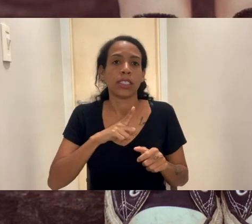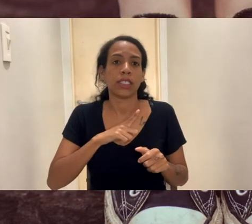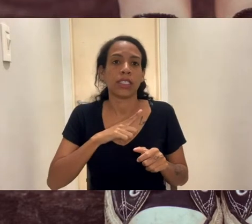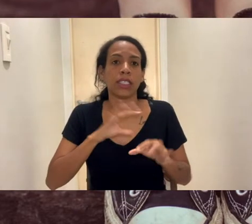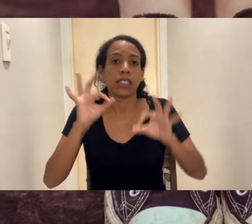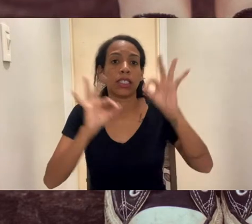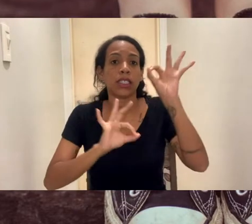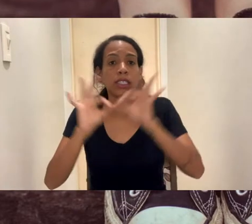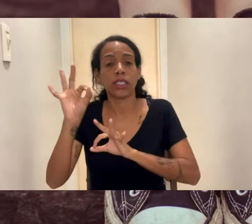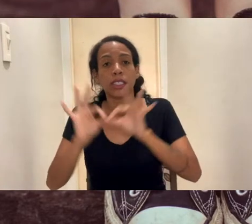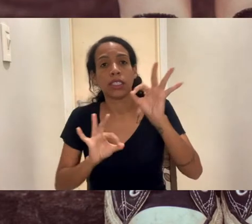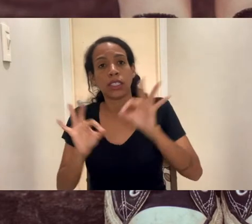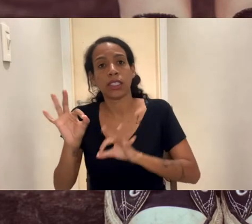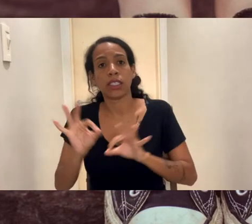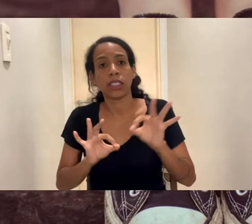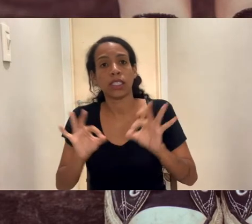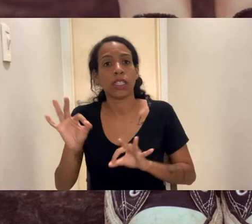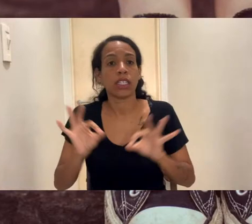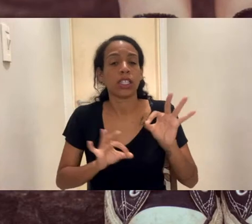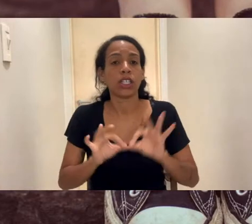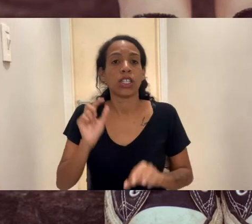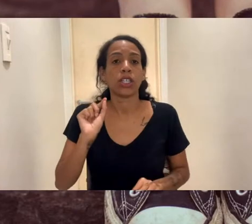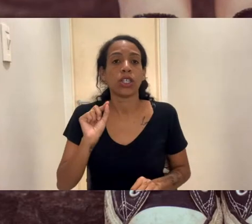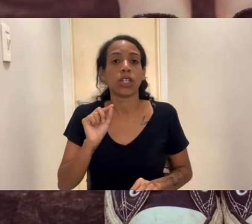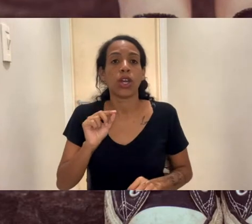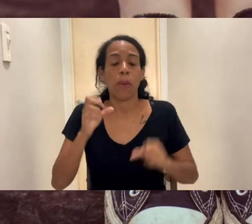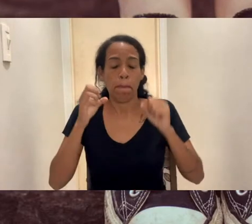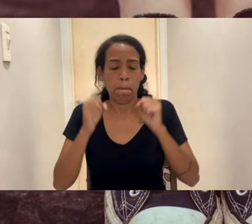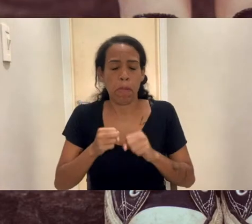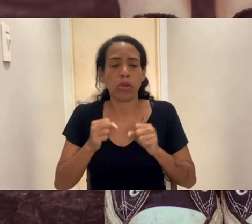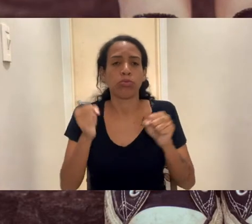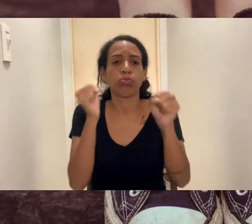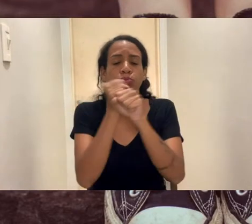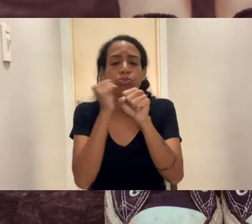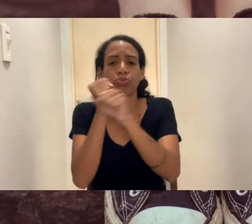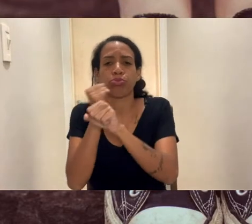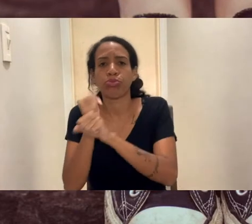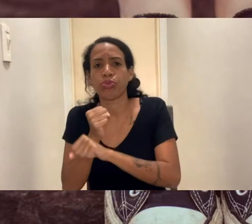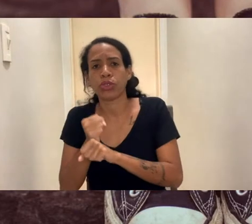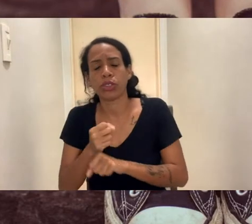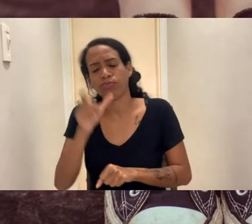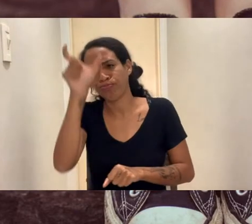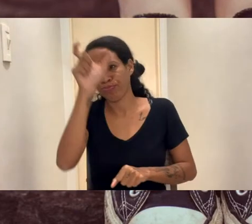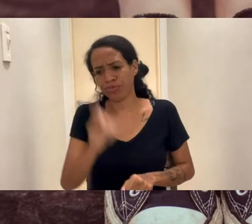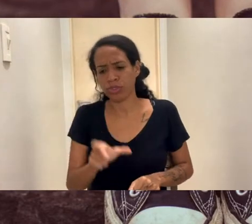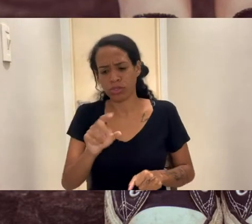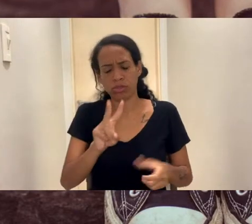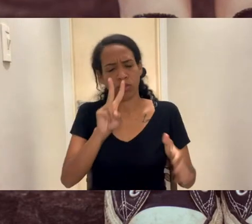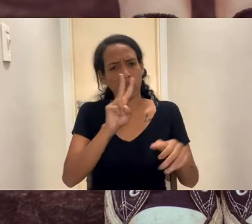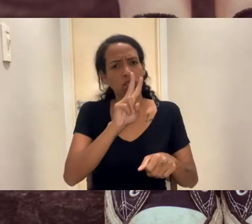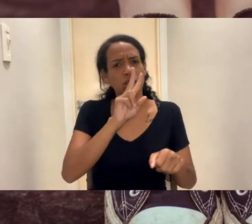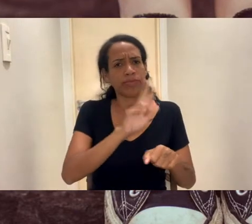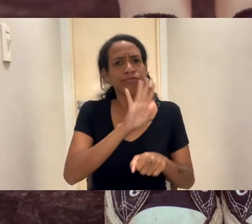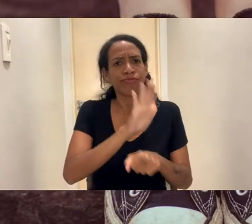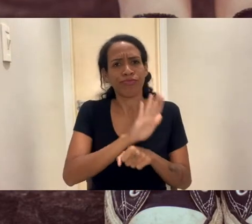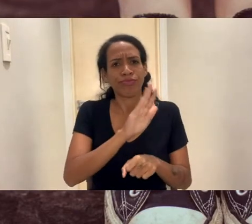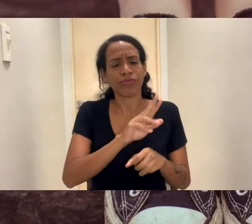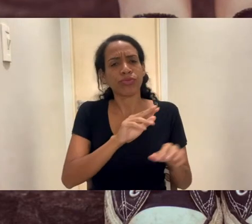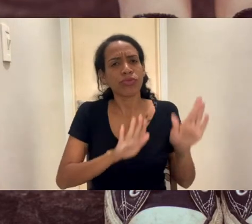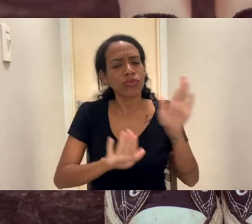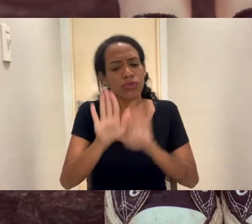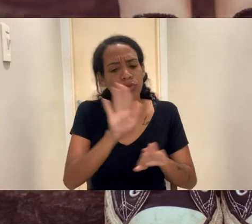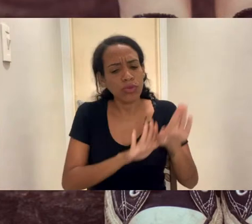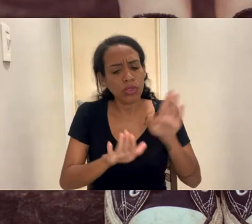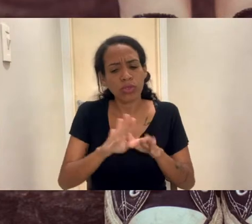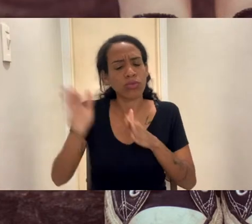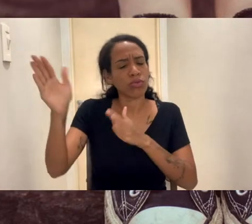prática que a gente possa construir uma prática integrada de cuidado a esse adolescente para que